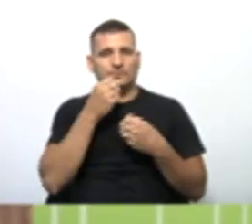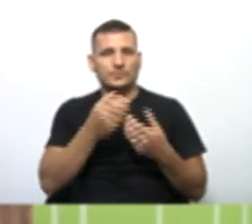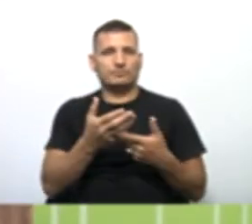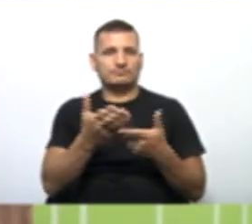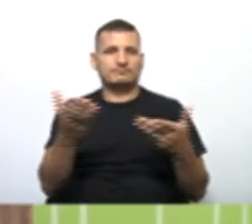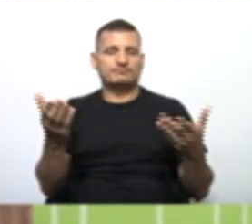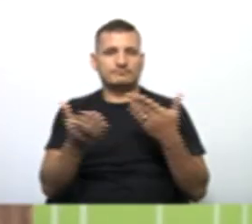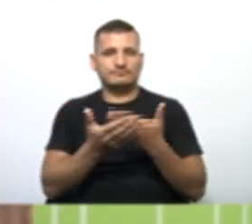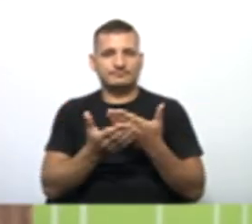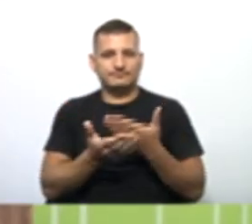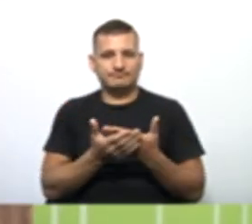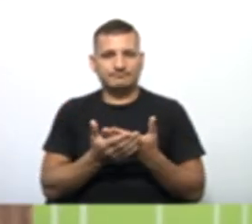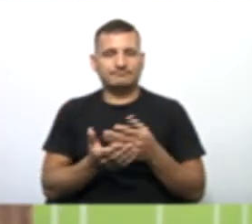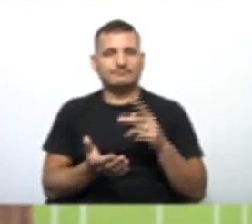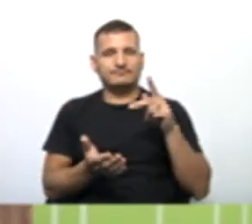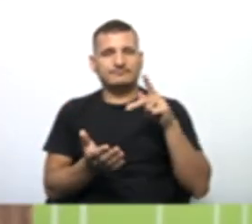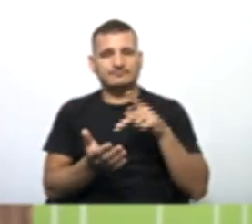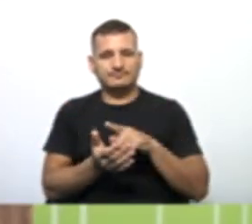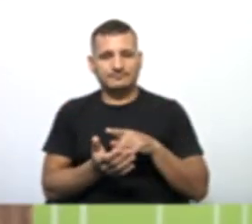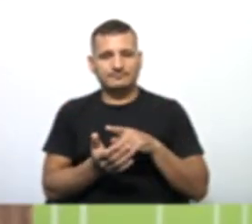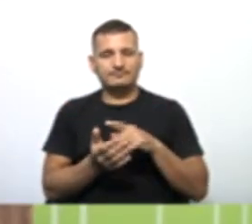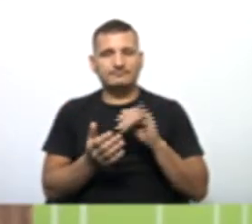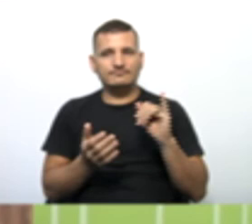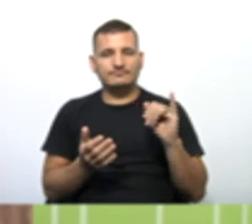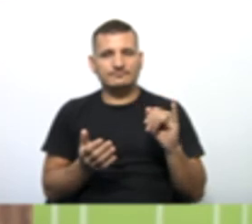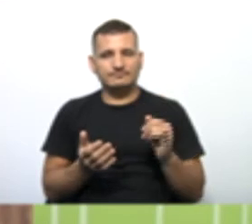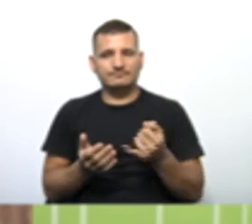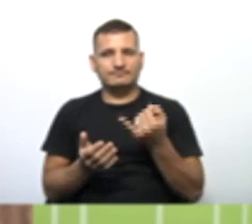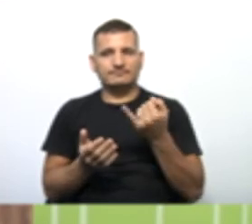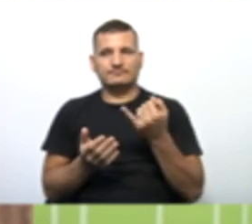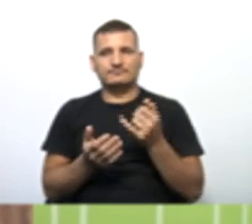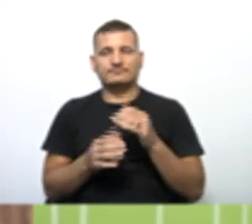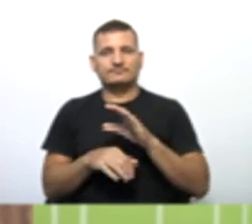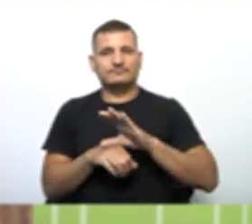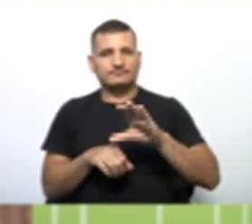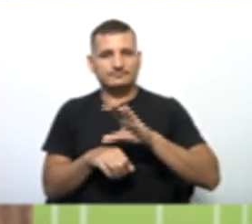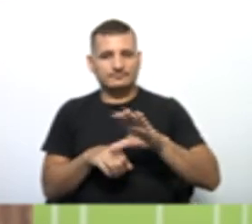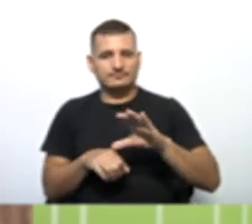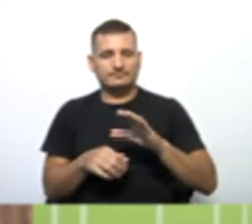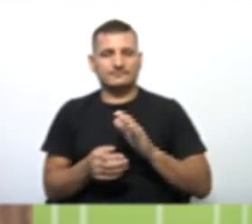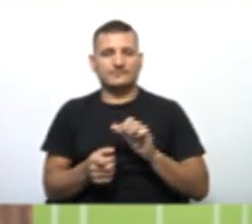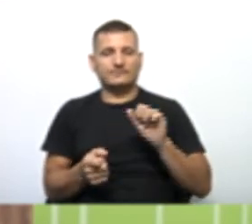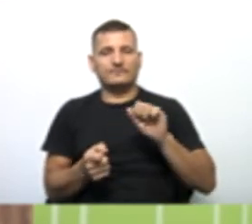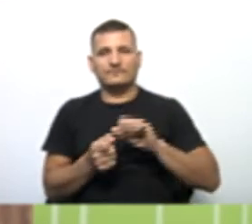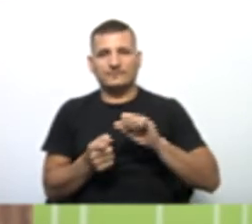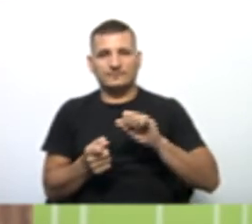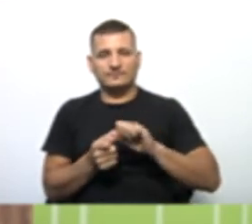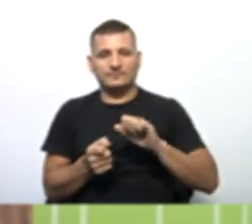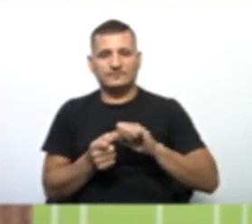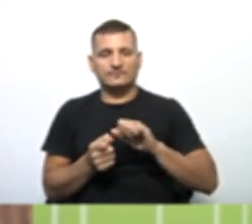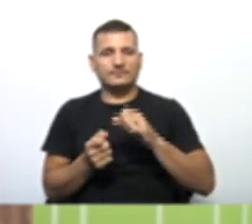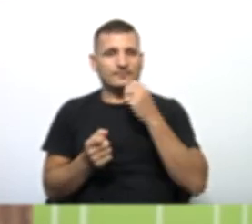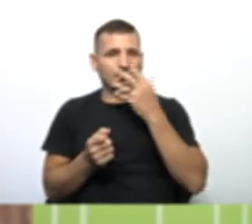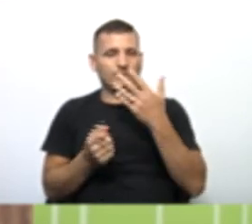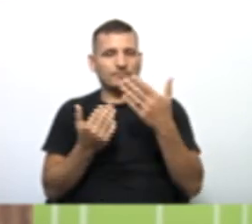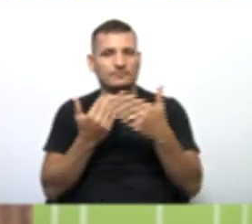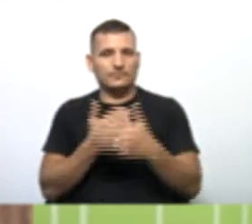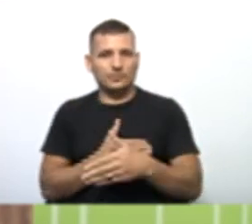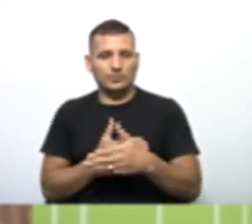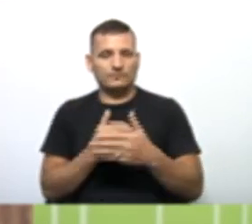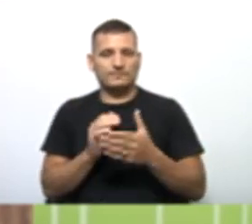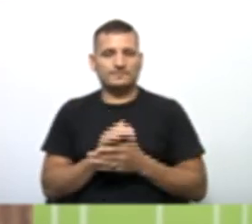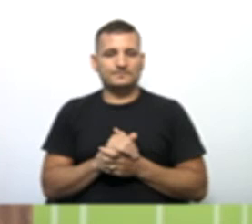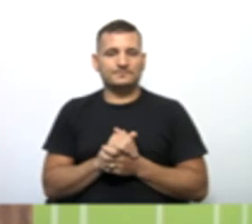bons estudos mesmos, que aproveitem todo o curso, que façam não só uma boa avaliação, mas que possam